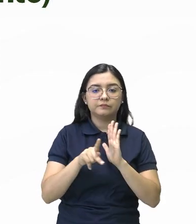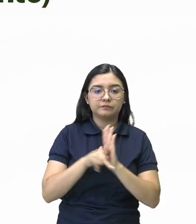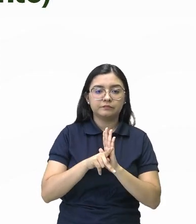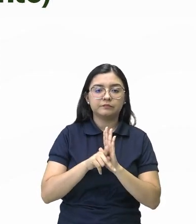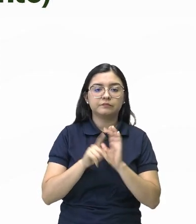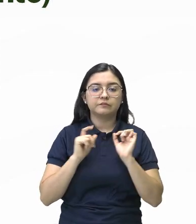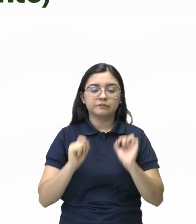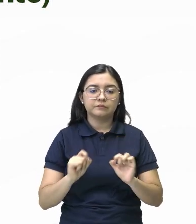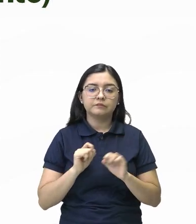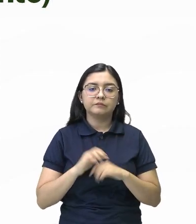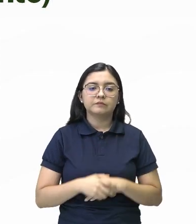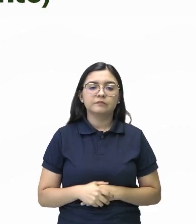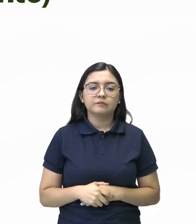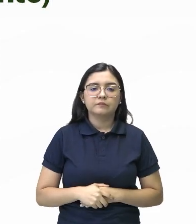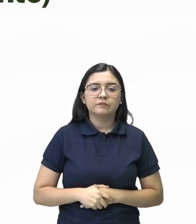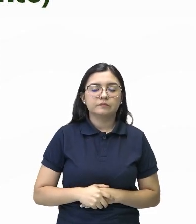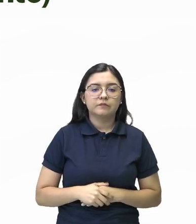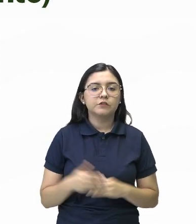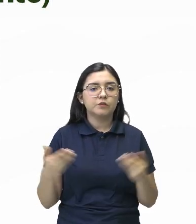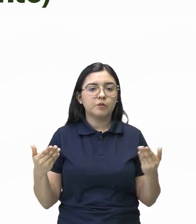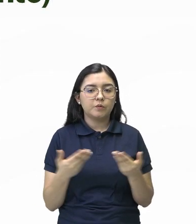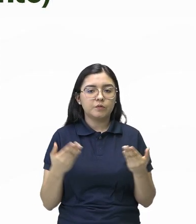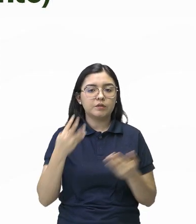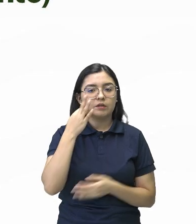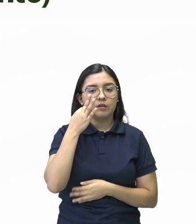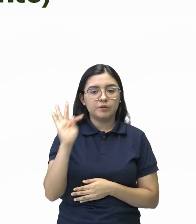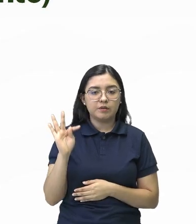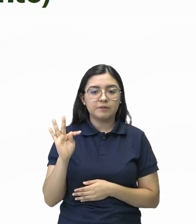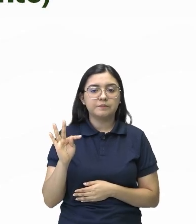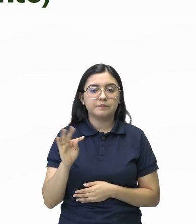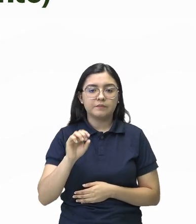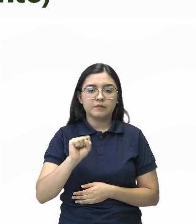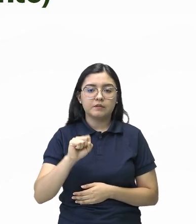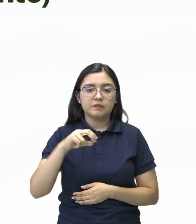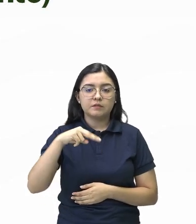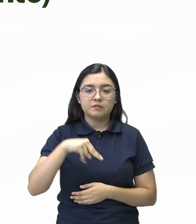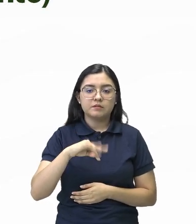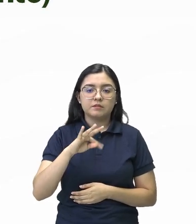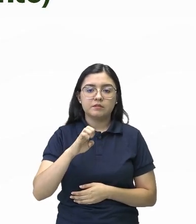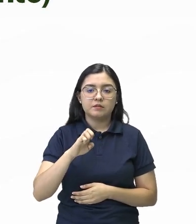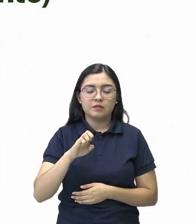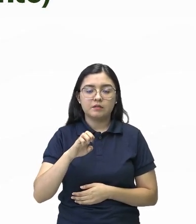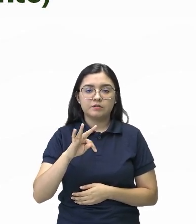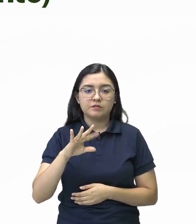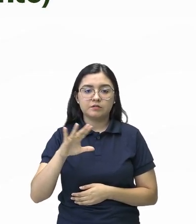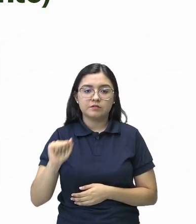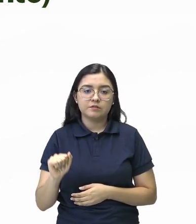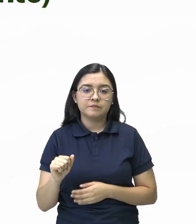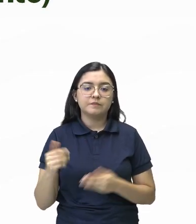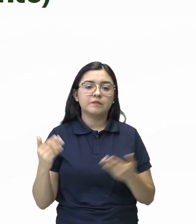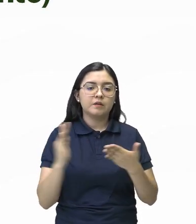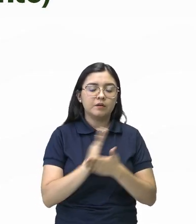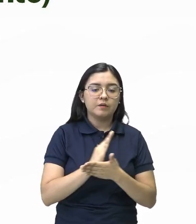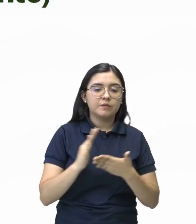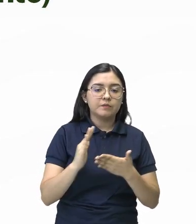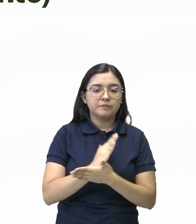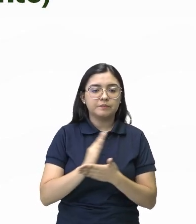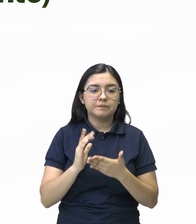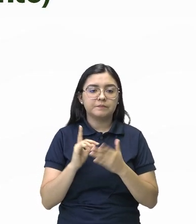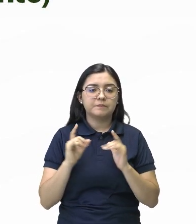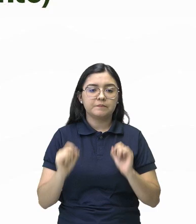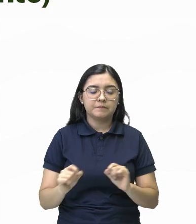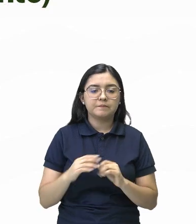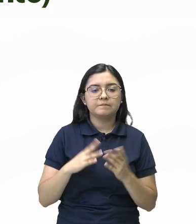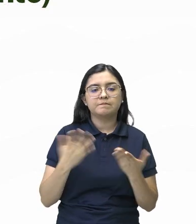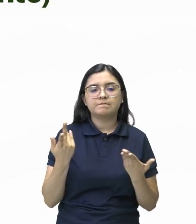síntese moderna, né, teoria sintética, que são algumas fragilidades dentro dessa